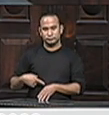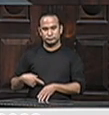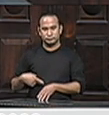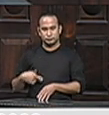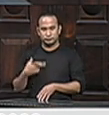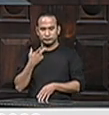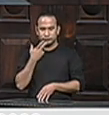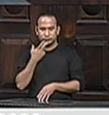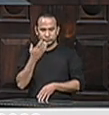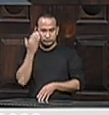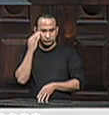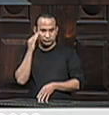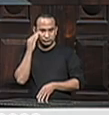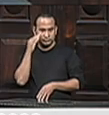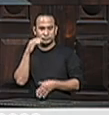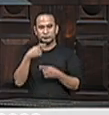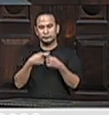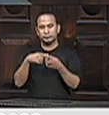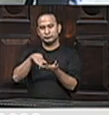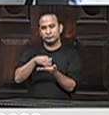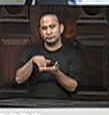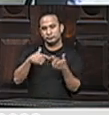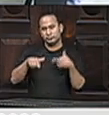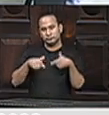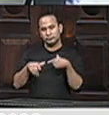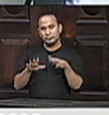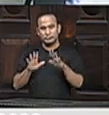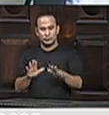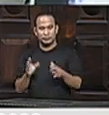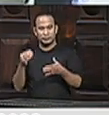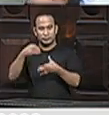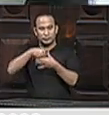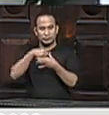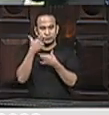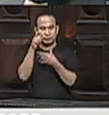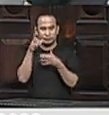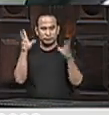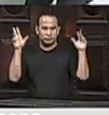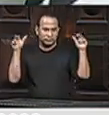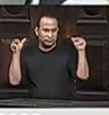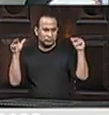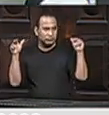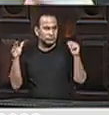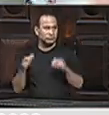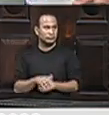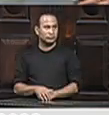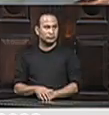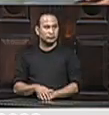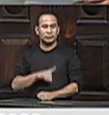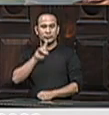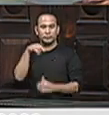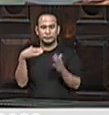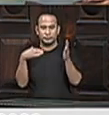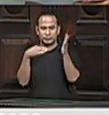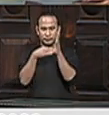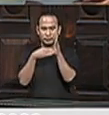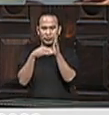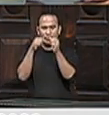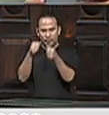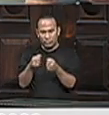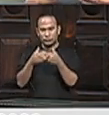Eu entendi que o senhor falou da Secretaria de Trabalho e tudo mais. Nós estamos votando a redação... É um entusiasmo, presidente. Redação final. Mas, senhor, Vossa Excelência